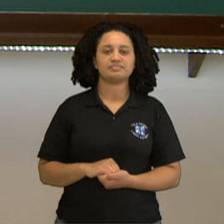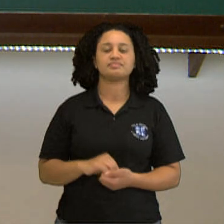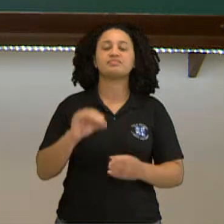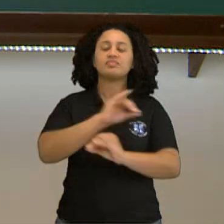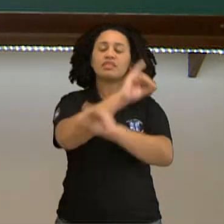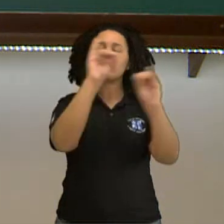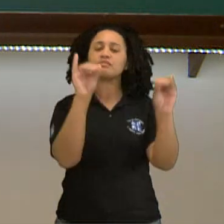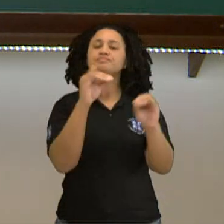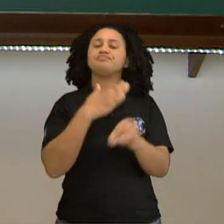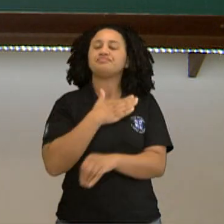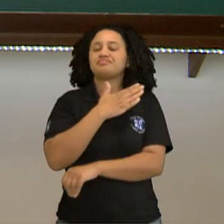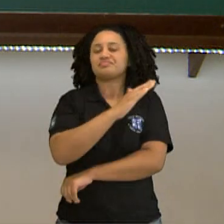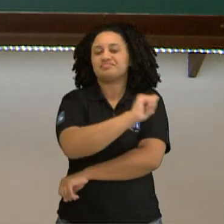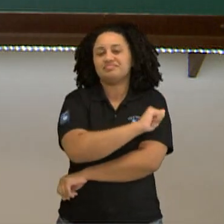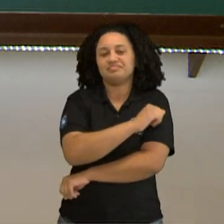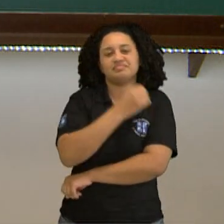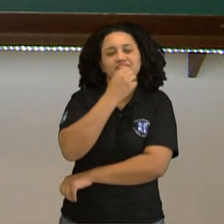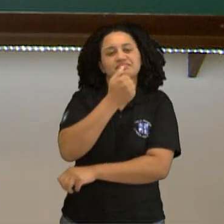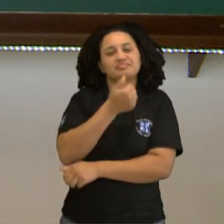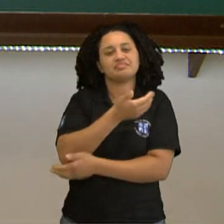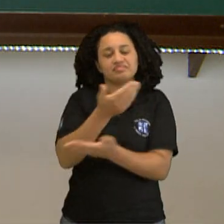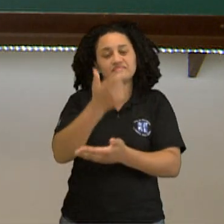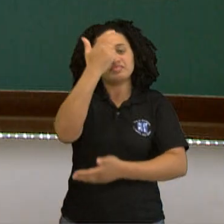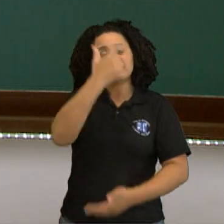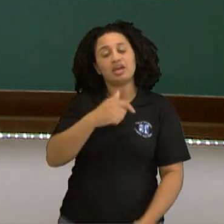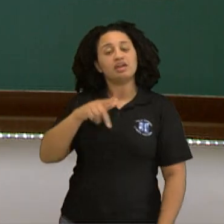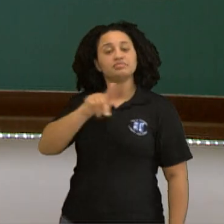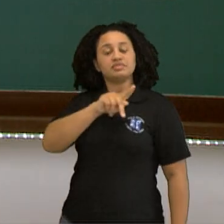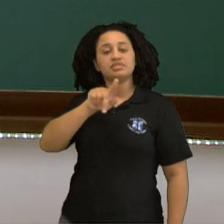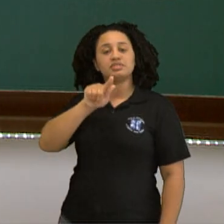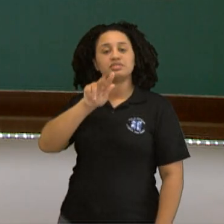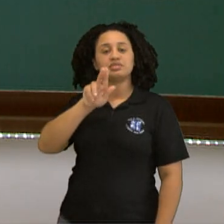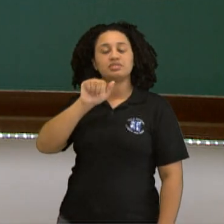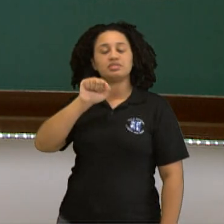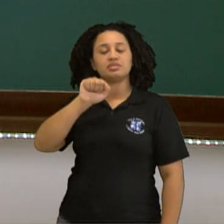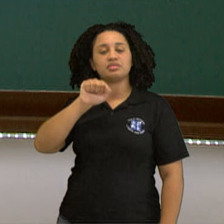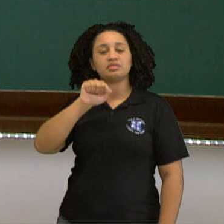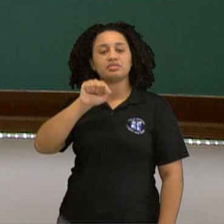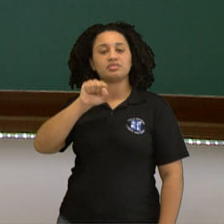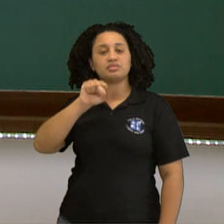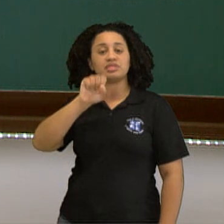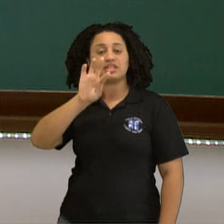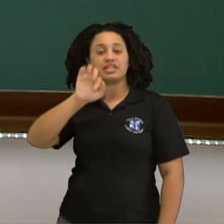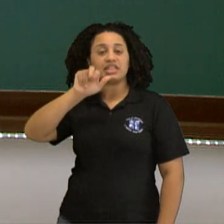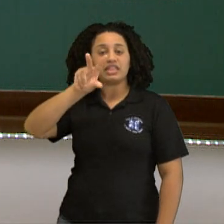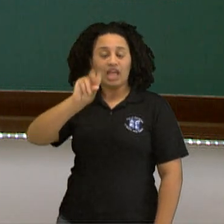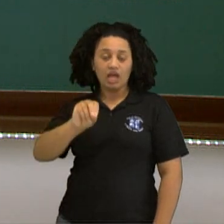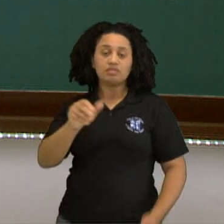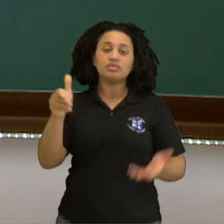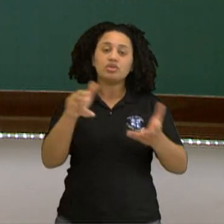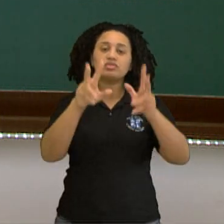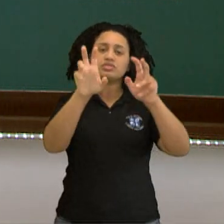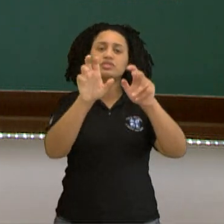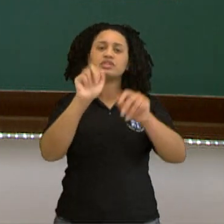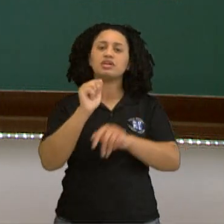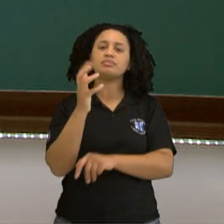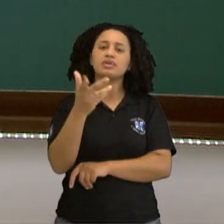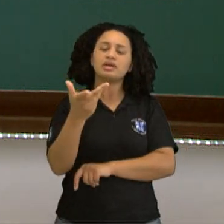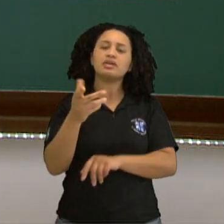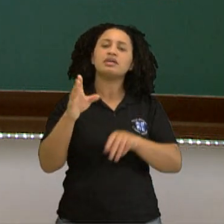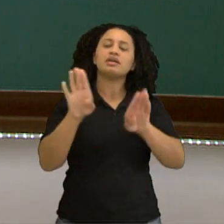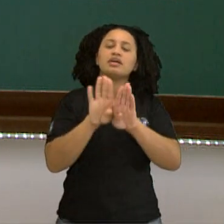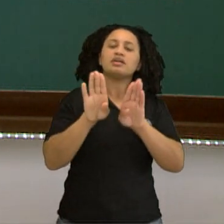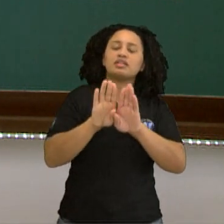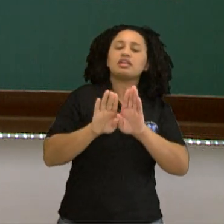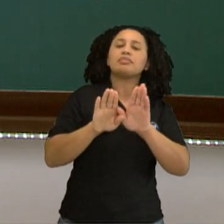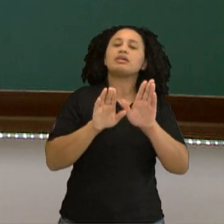Olá, meus queridos, tudo bem com vocês? Quem está falando aqui é o professor Gustavo Trevelli e hoje nós vamos falar sobre aceleração e classificar